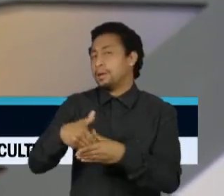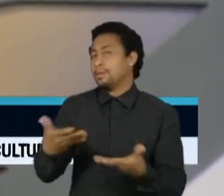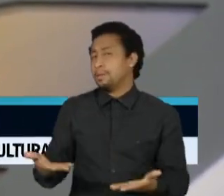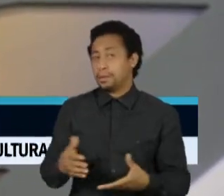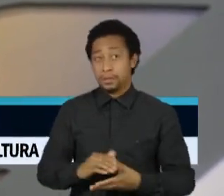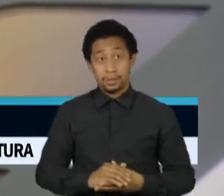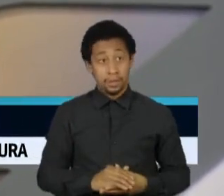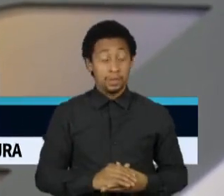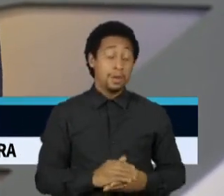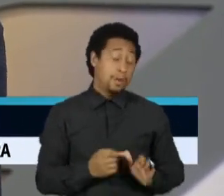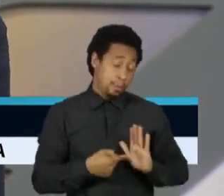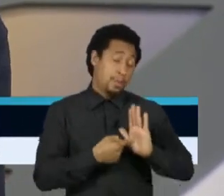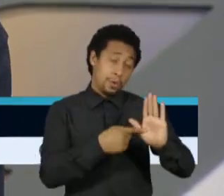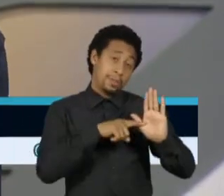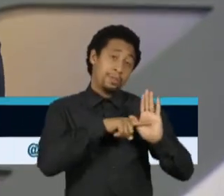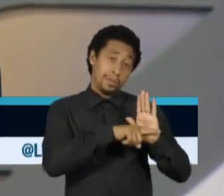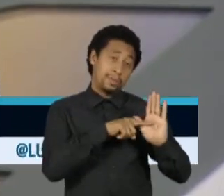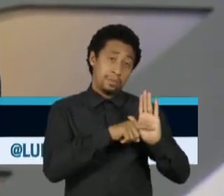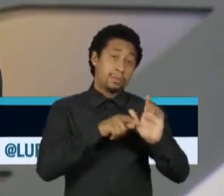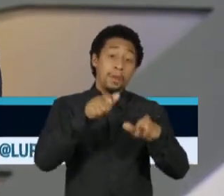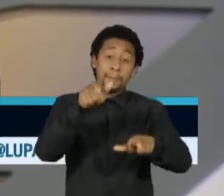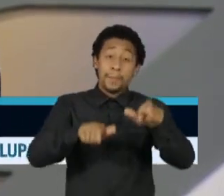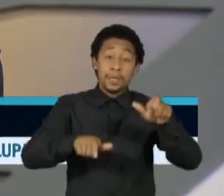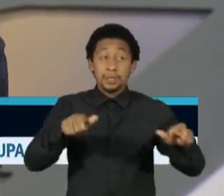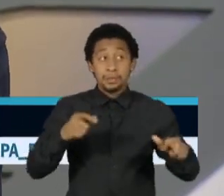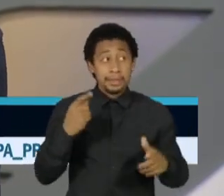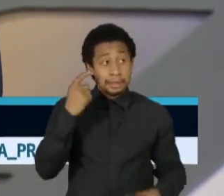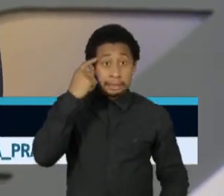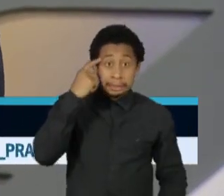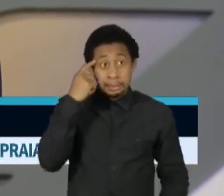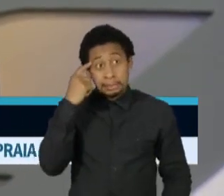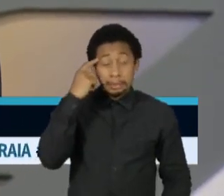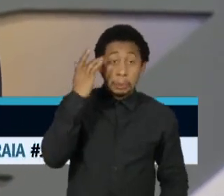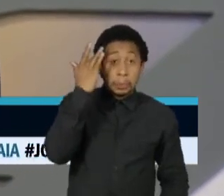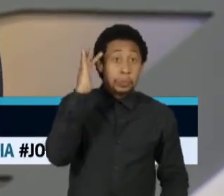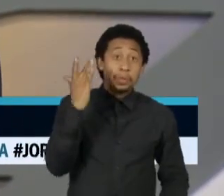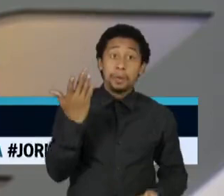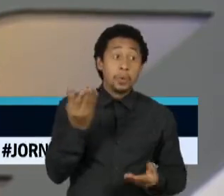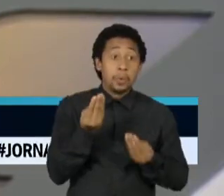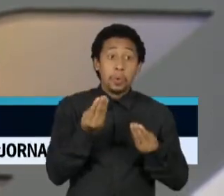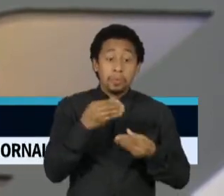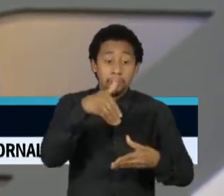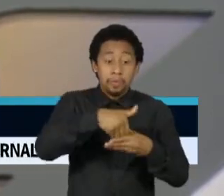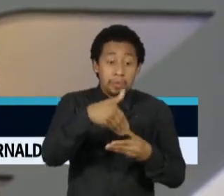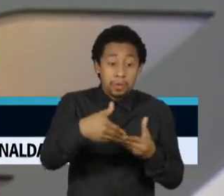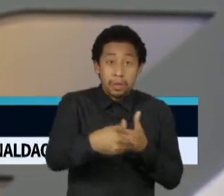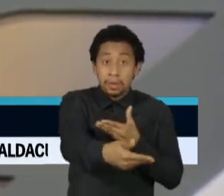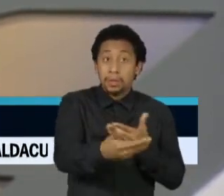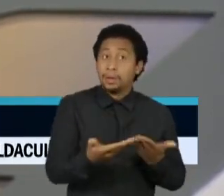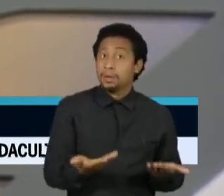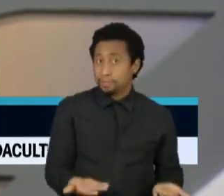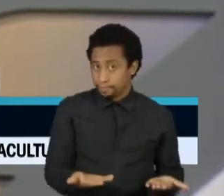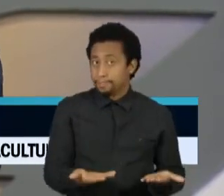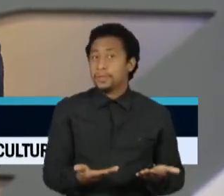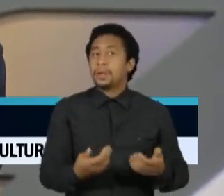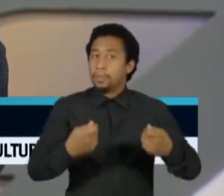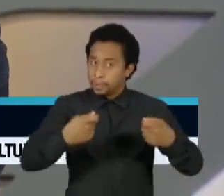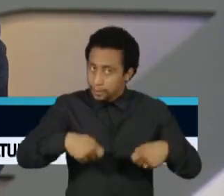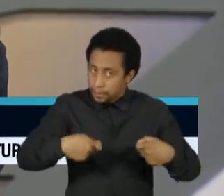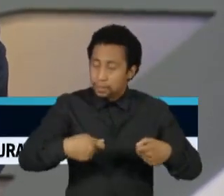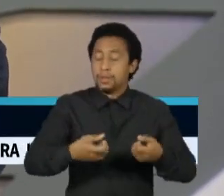exatamente nos números. Pesquisas falando de pessoas que estão indecisas nas eleições de 2022. Nós precisamos trazer